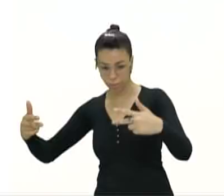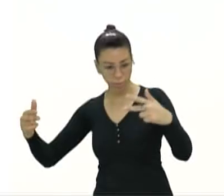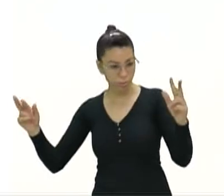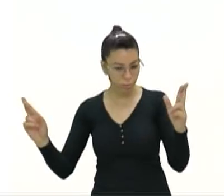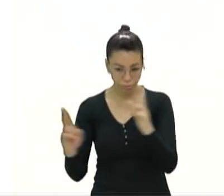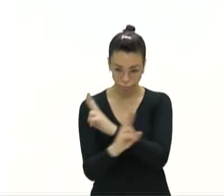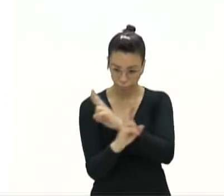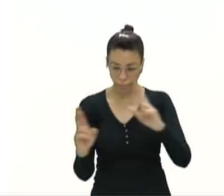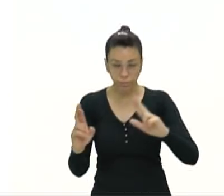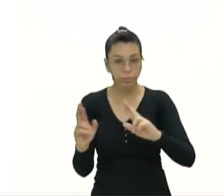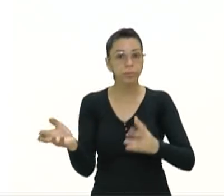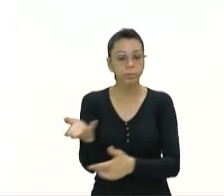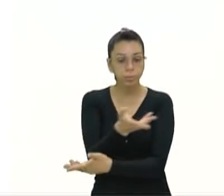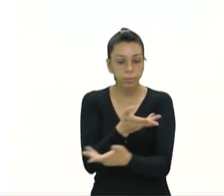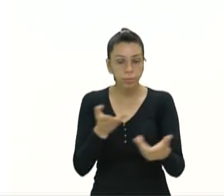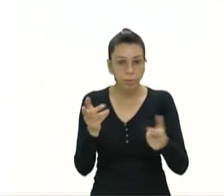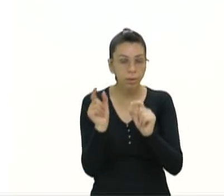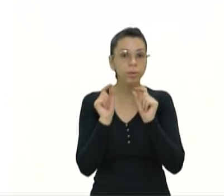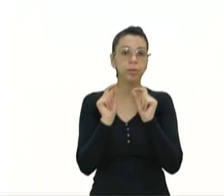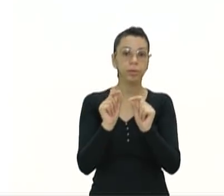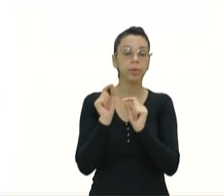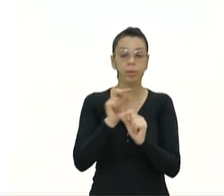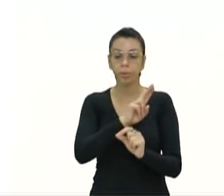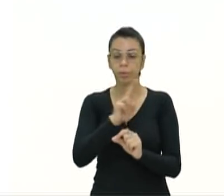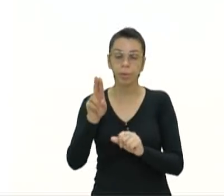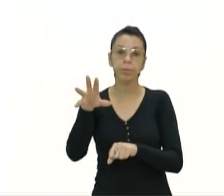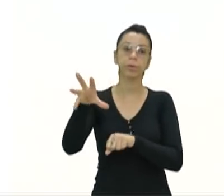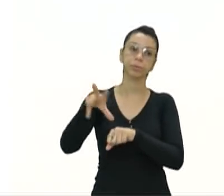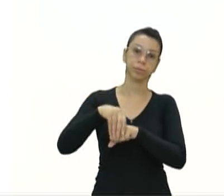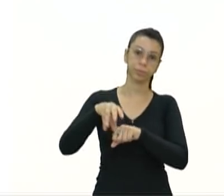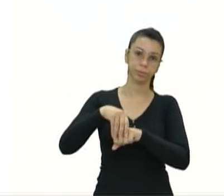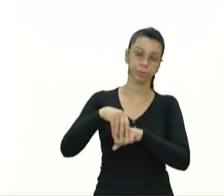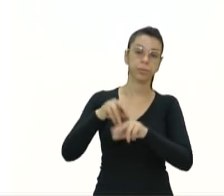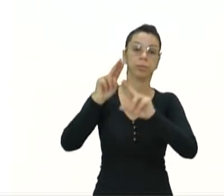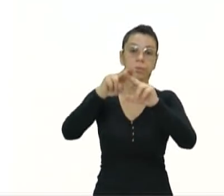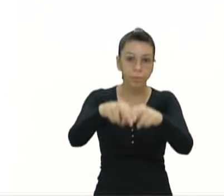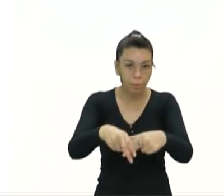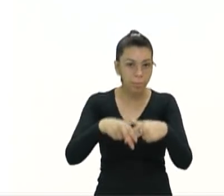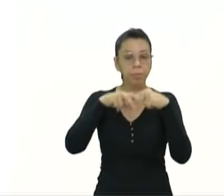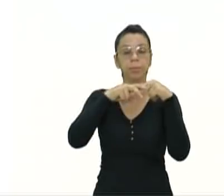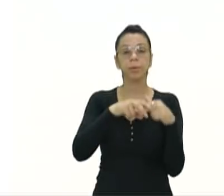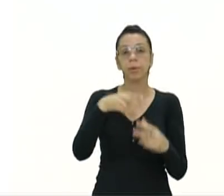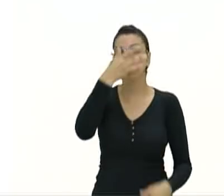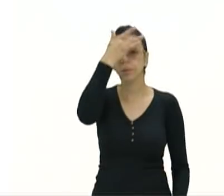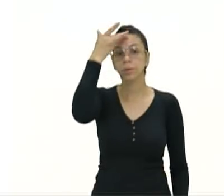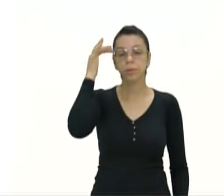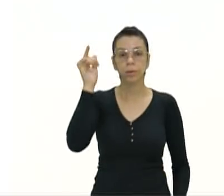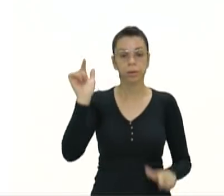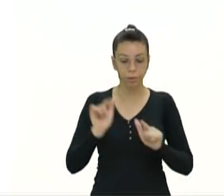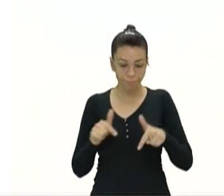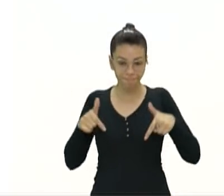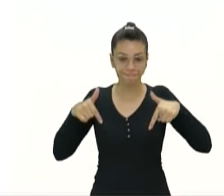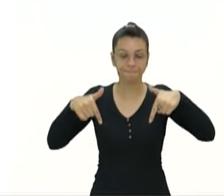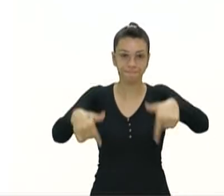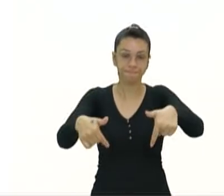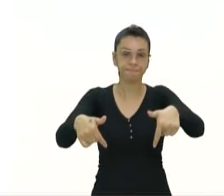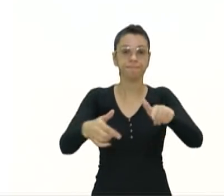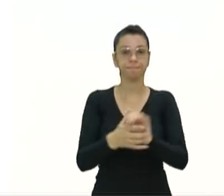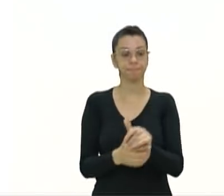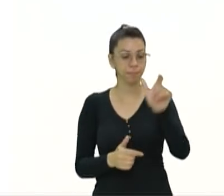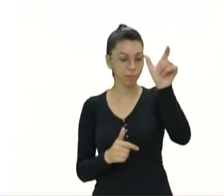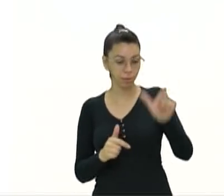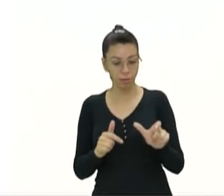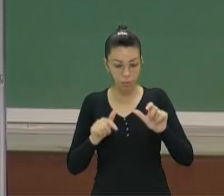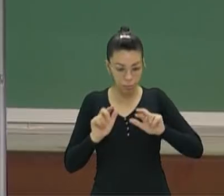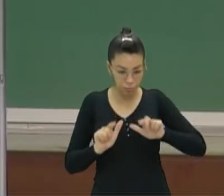dessa relação entre eles, geralmente a gente chama de conhecimento. Por isso que quem realiza a ação, ou seja, o sujeito